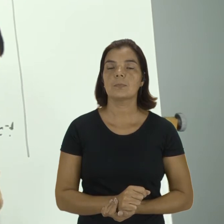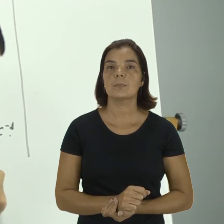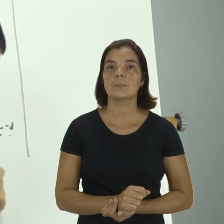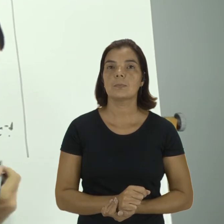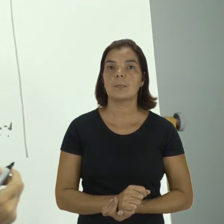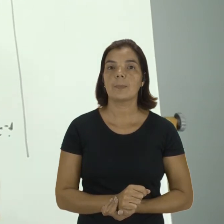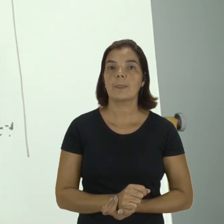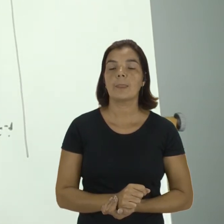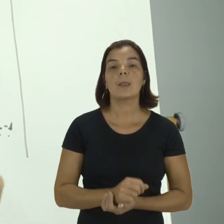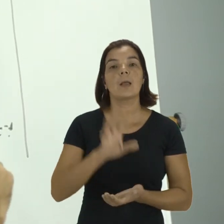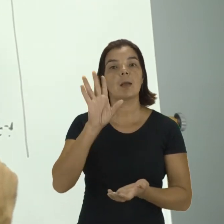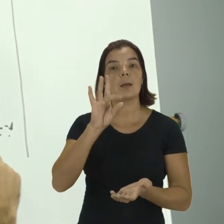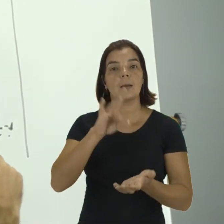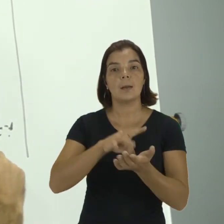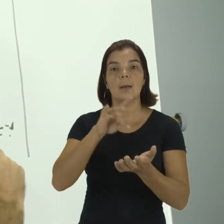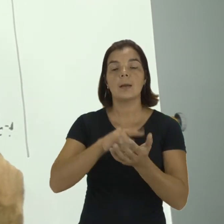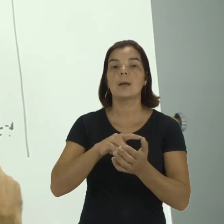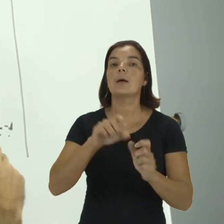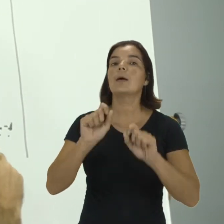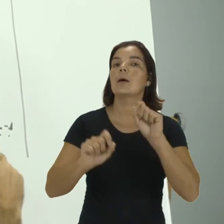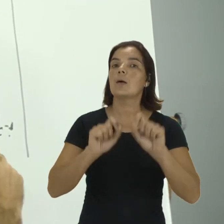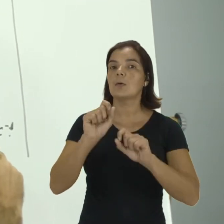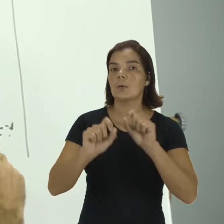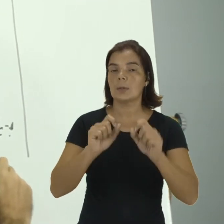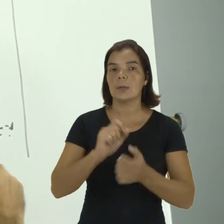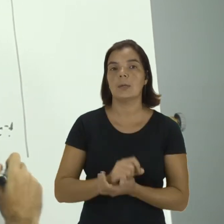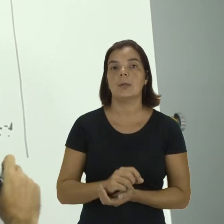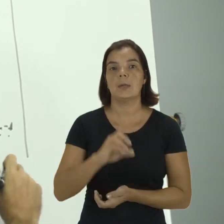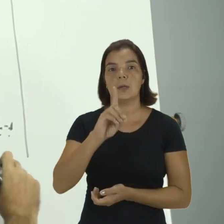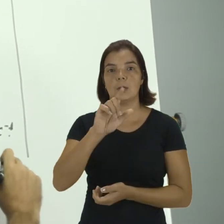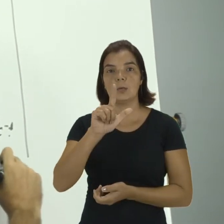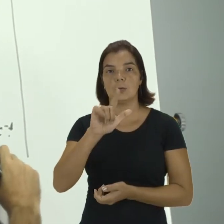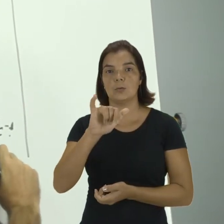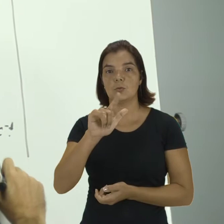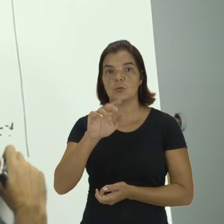A dilatação real vai ser a dilatação